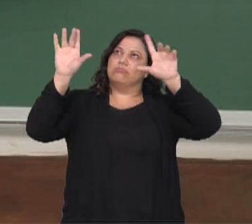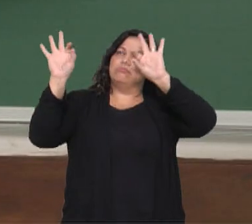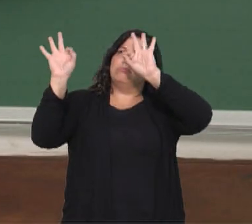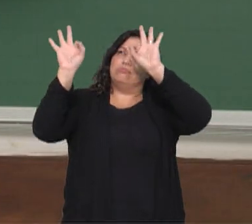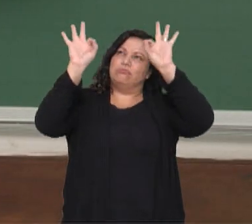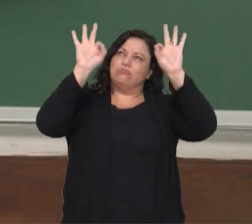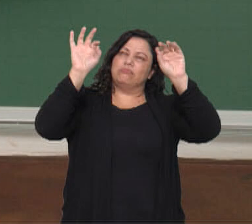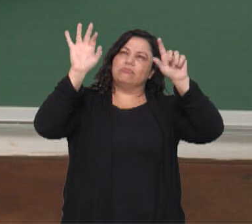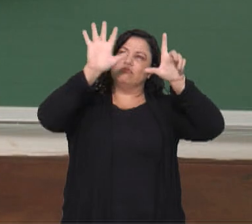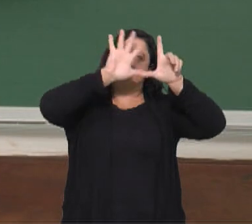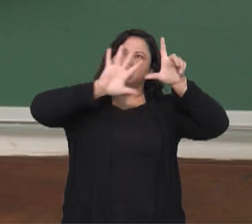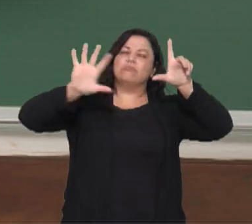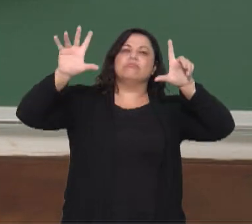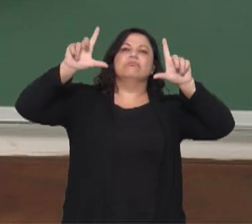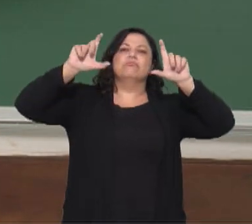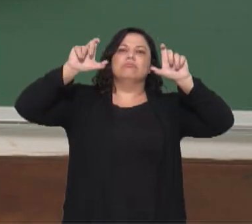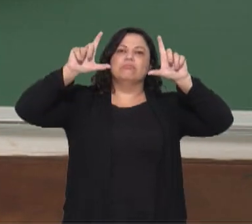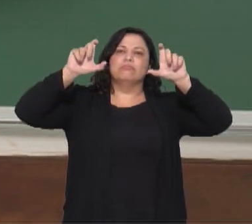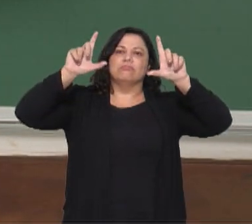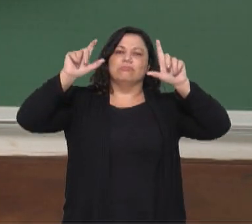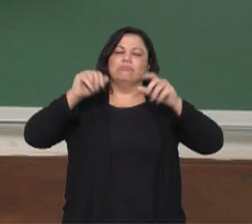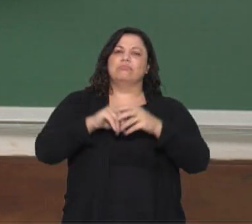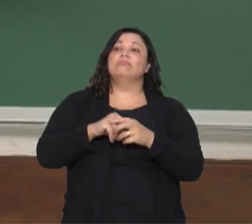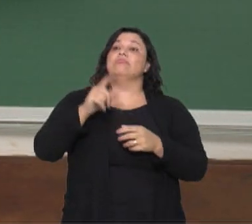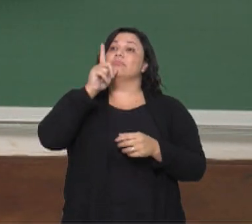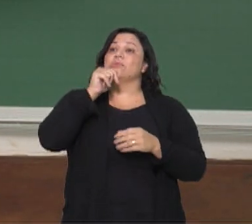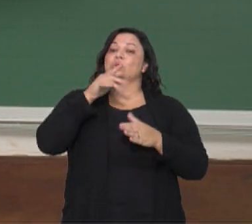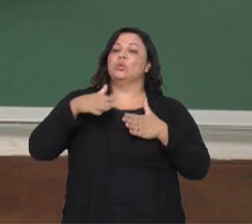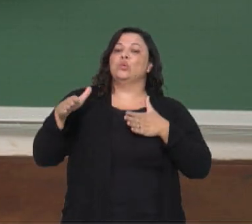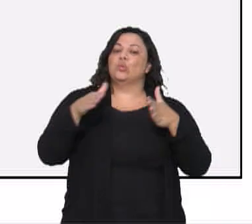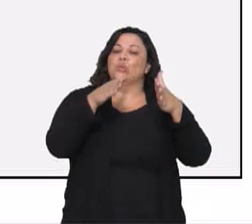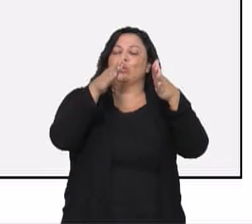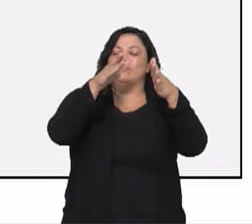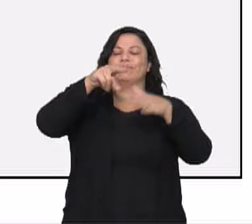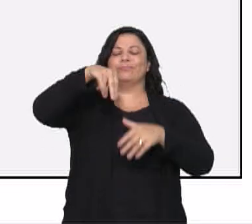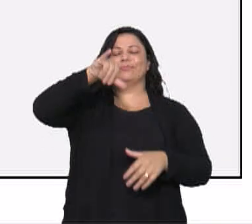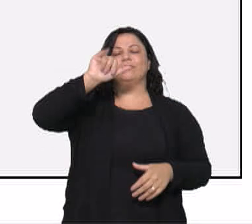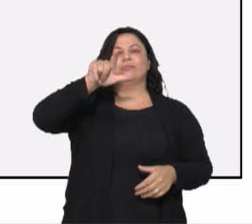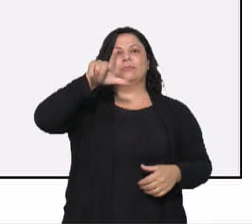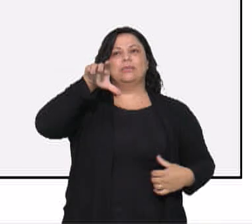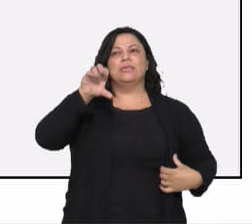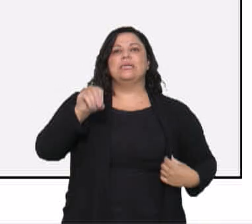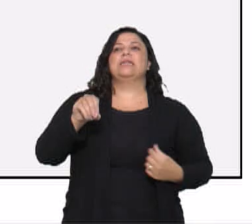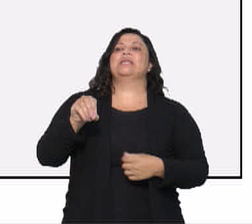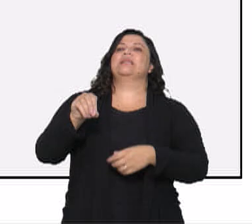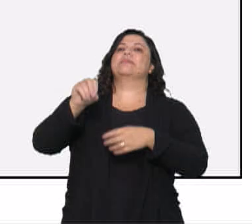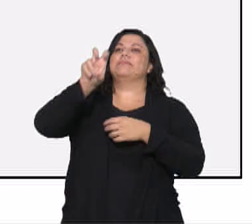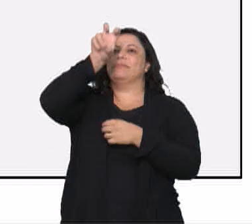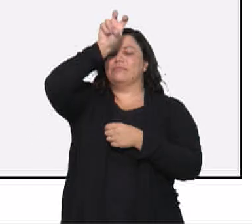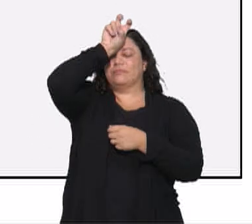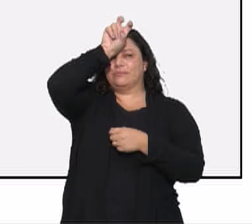nós comentamos agora há pouco, do Egito, agricultura nas margens. Olha que bacana